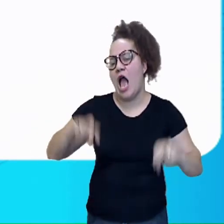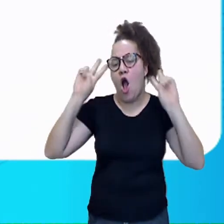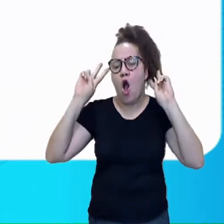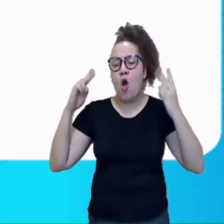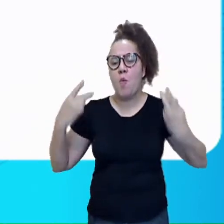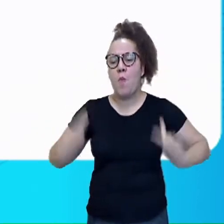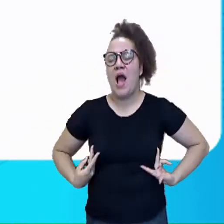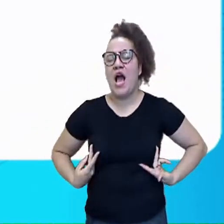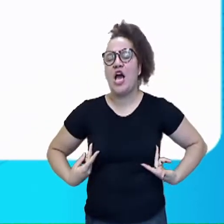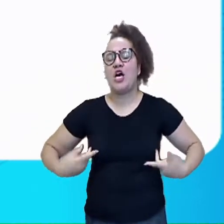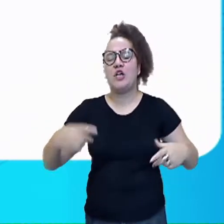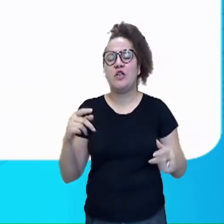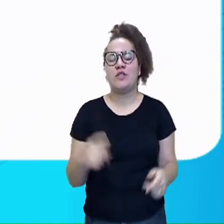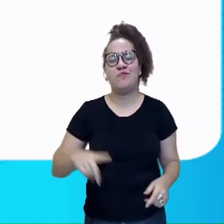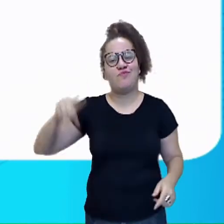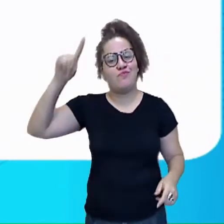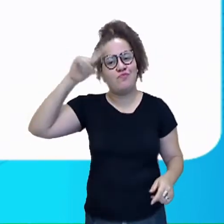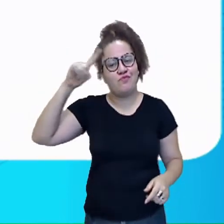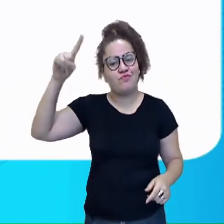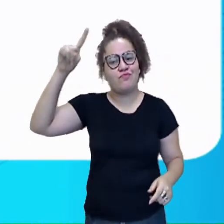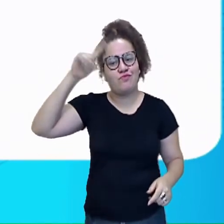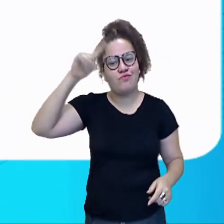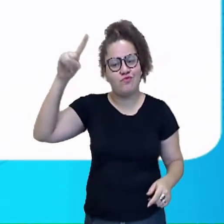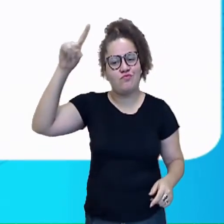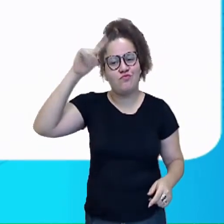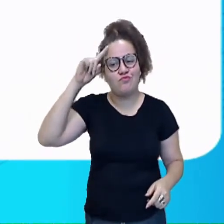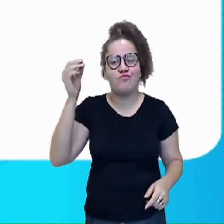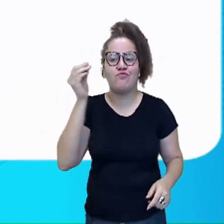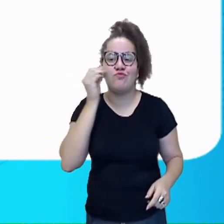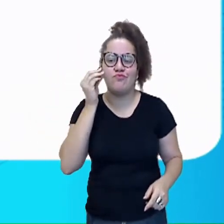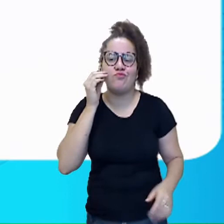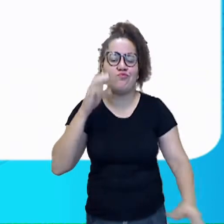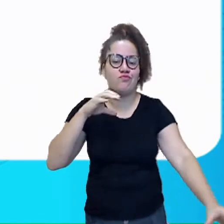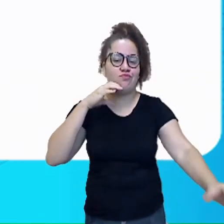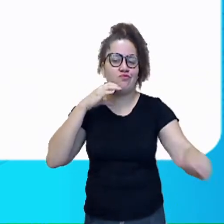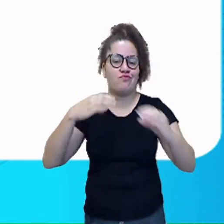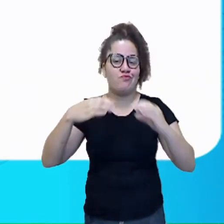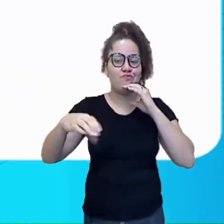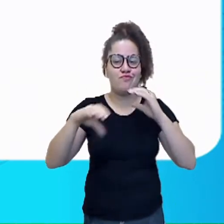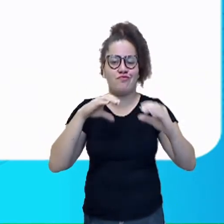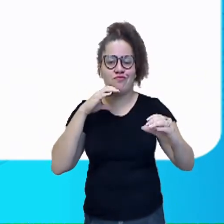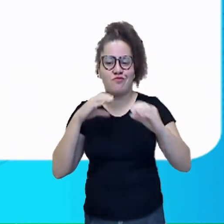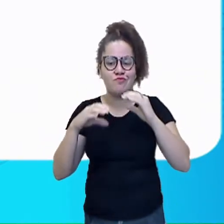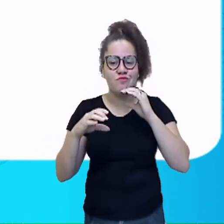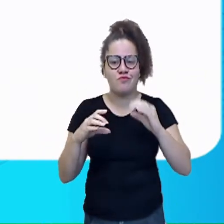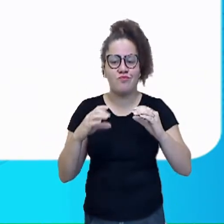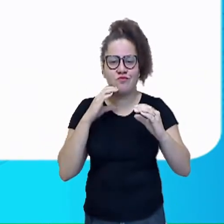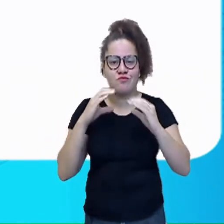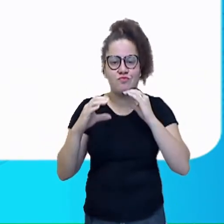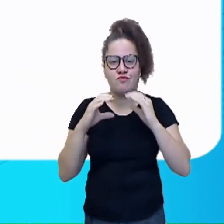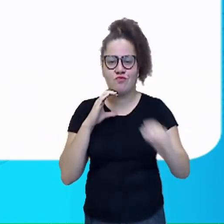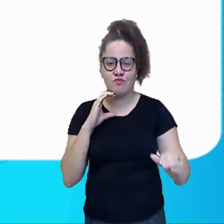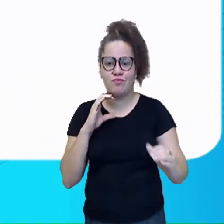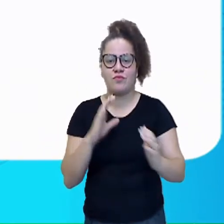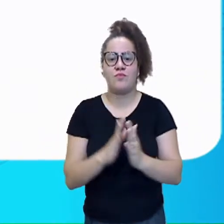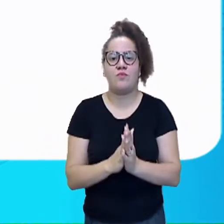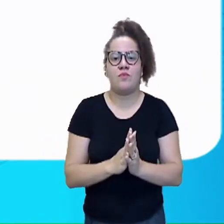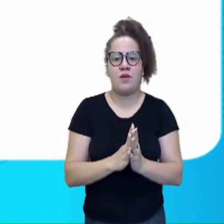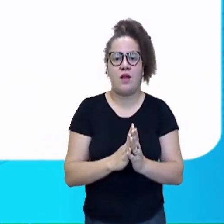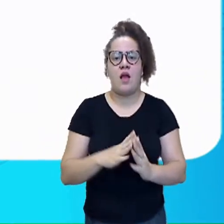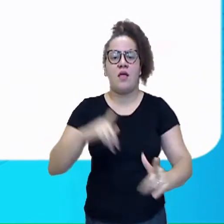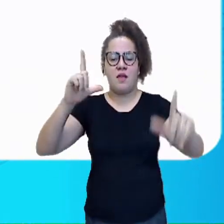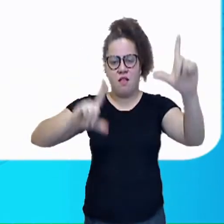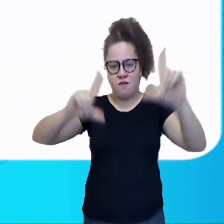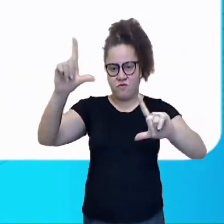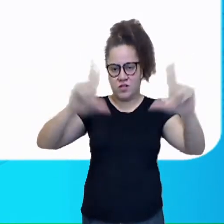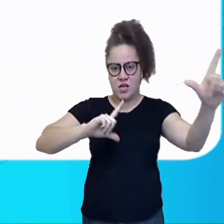os dias experimentamos diversos meios de comunicação. Então, quando eu comunico com vocês aqui através da